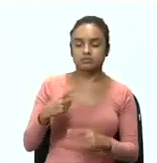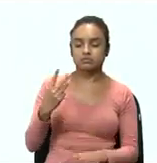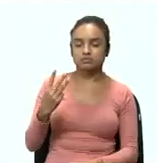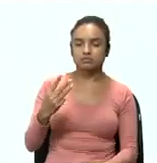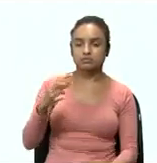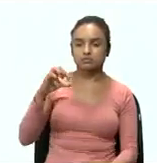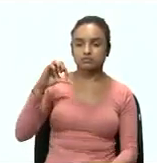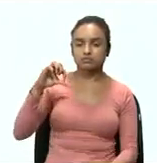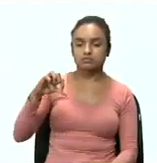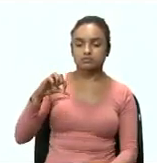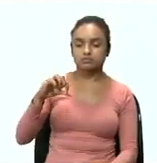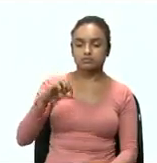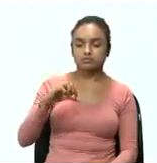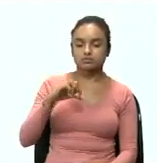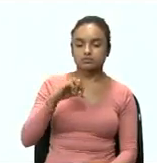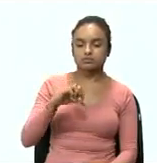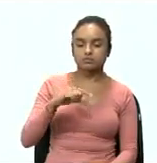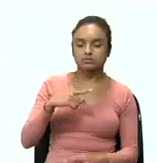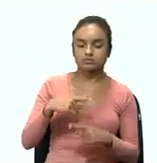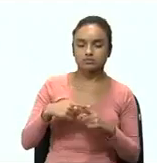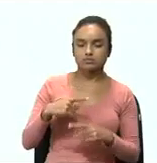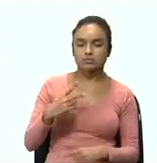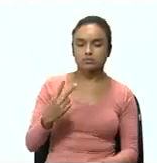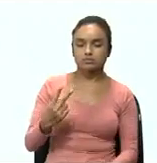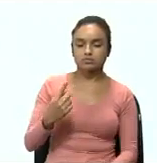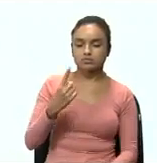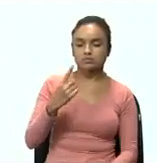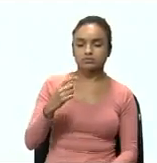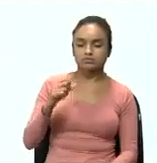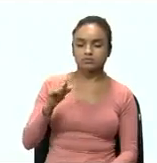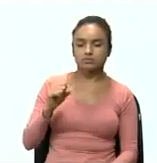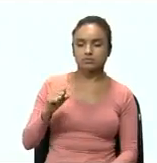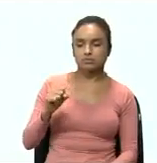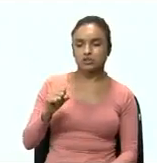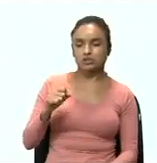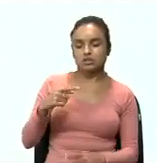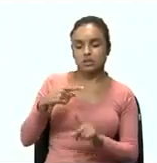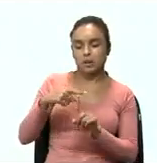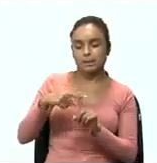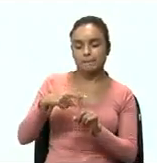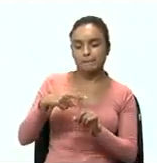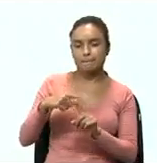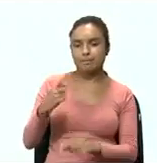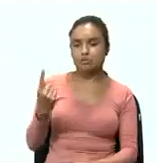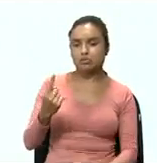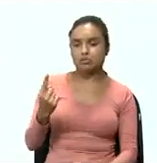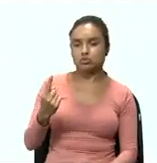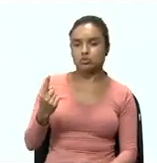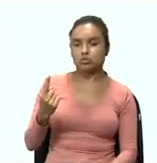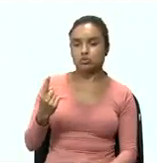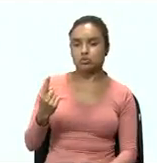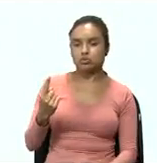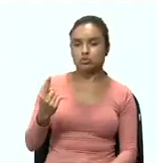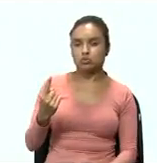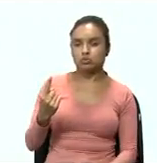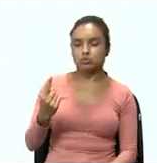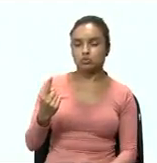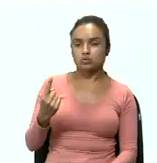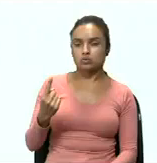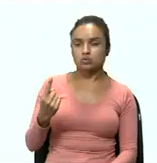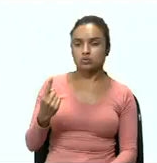9 vezes 2, nós temos, então, 18. E mais 1 sobre